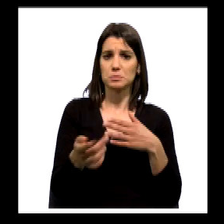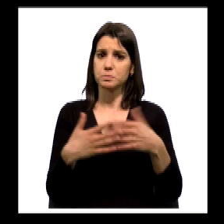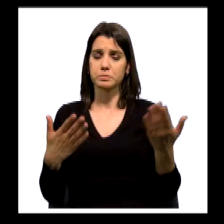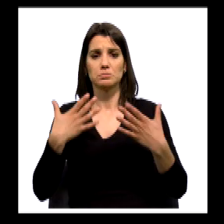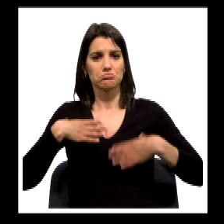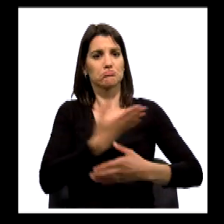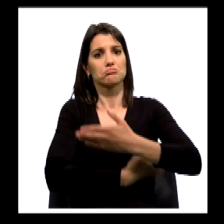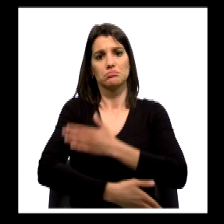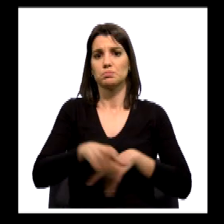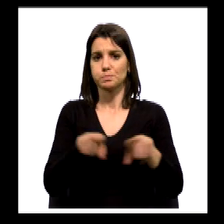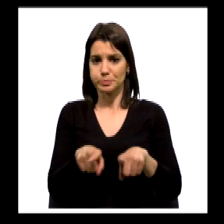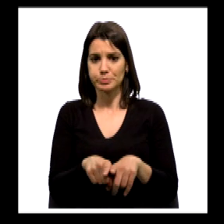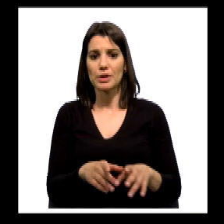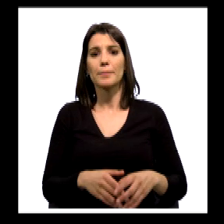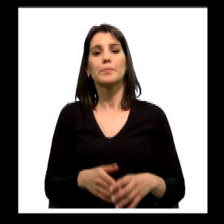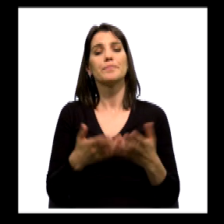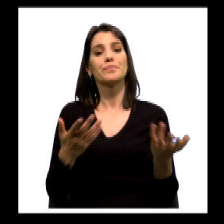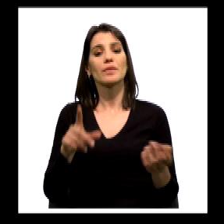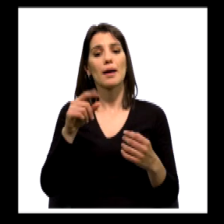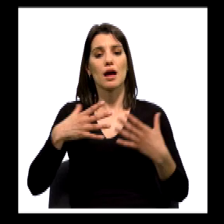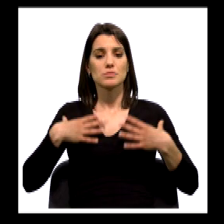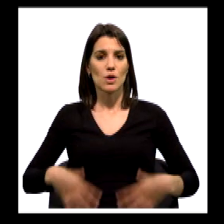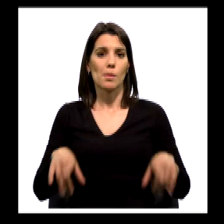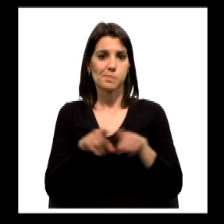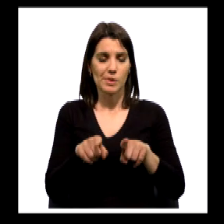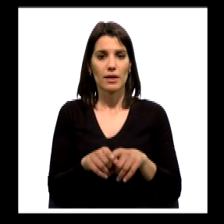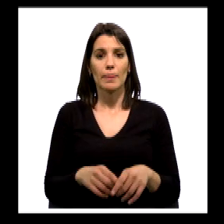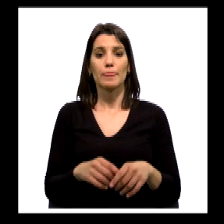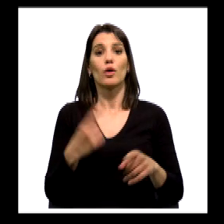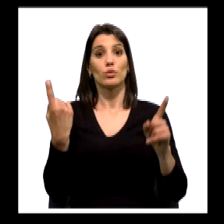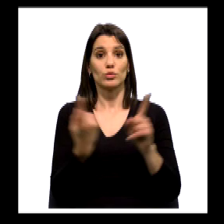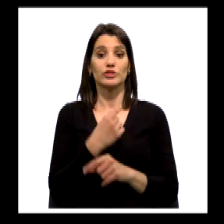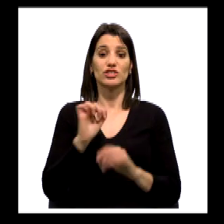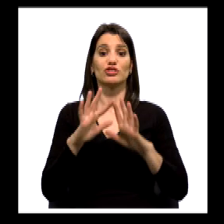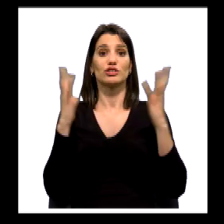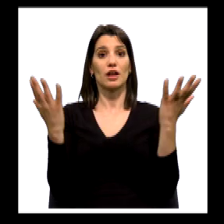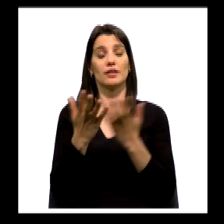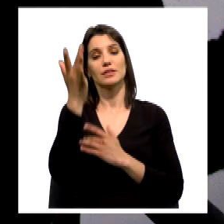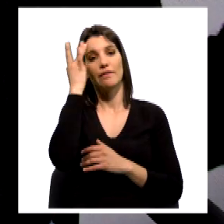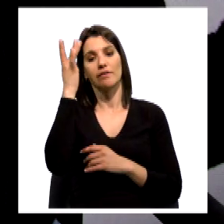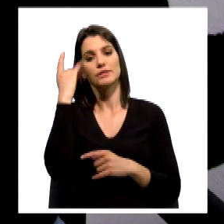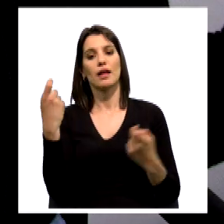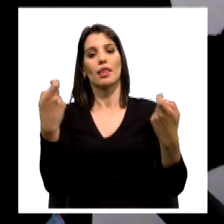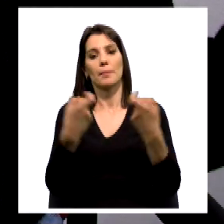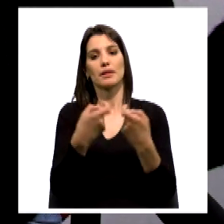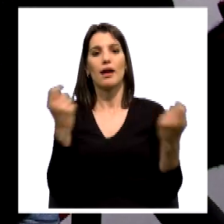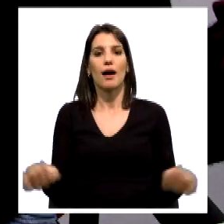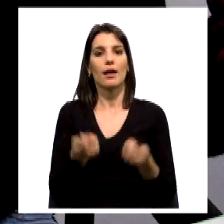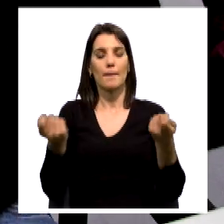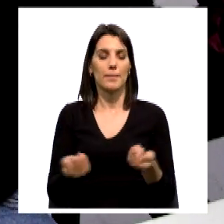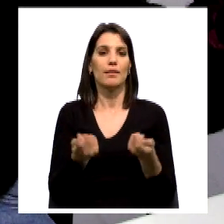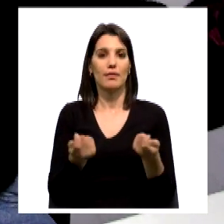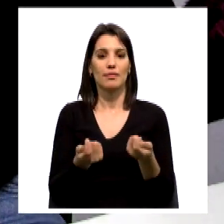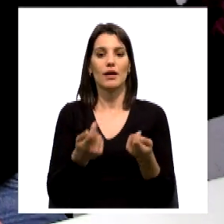rapariga, por um rapaz de qualquer idade, a t-shirt a mesma coisa, a camisola a mesma coisa. Como são coisas, lá está, genéricas, foi fácil adaptarmos depois